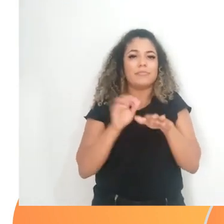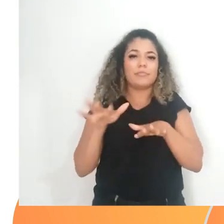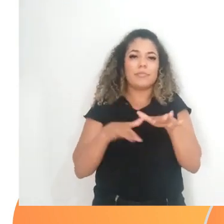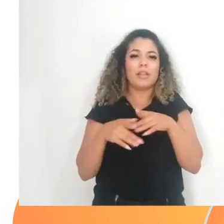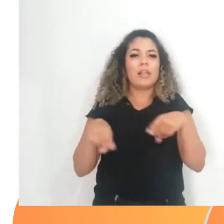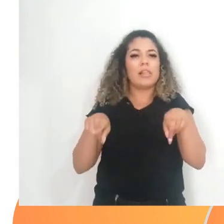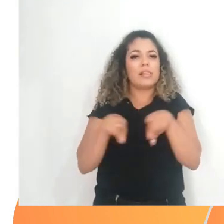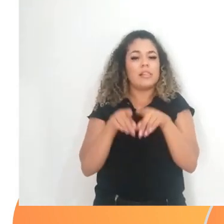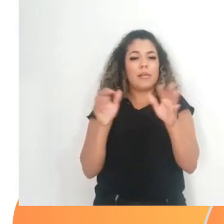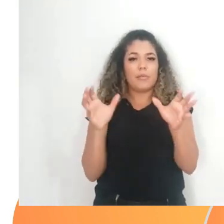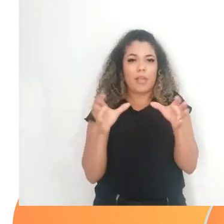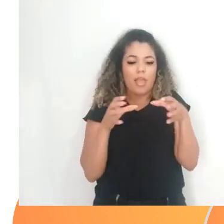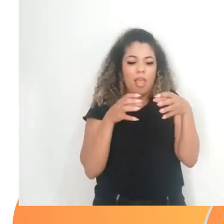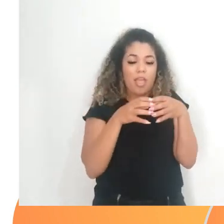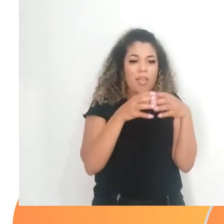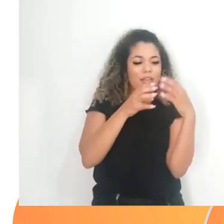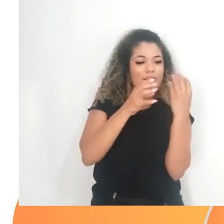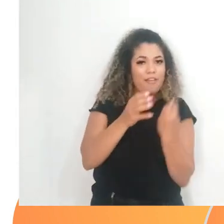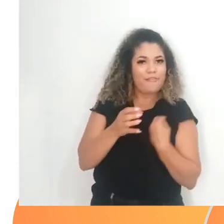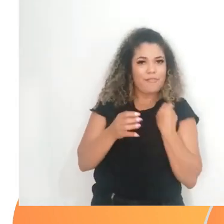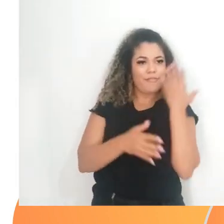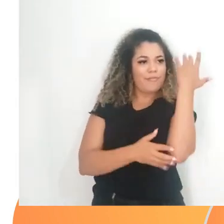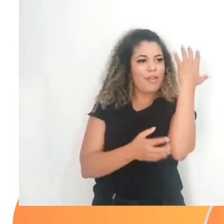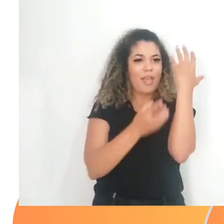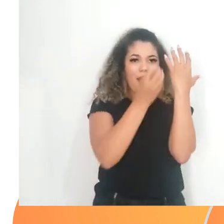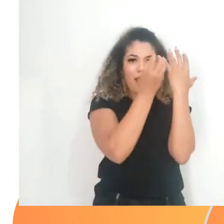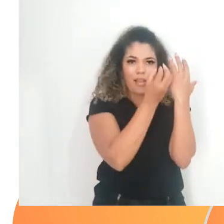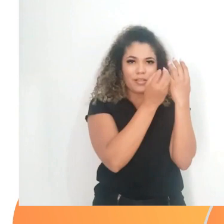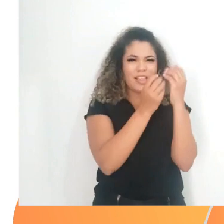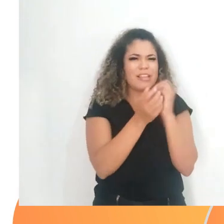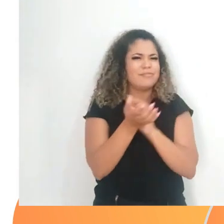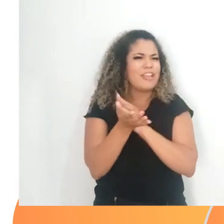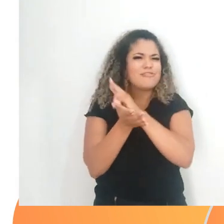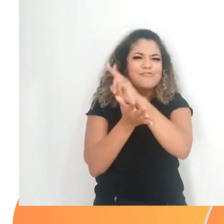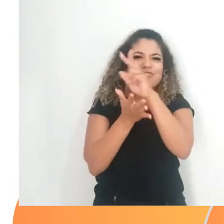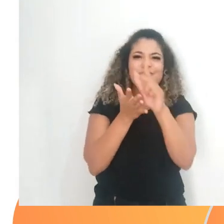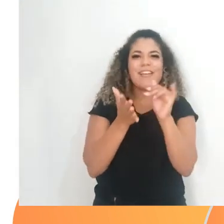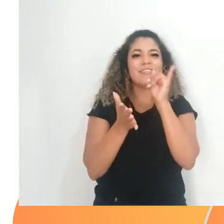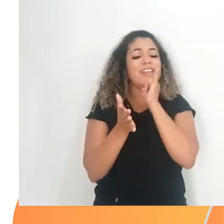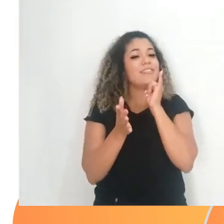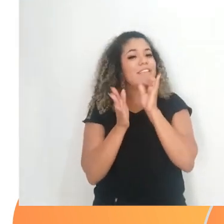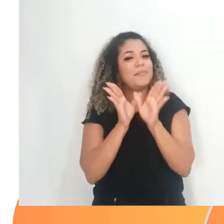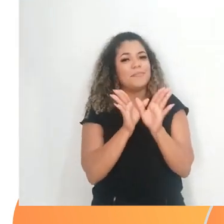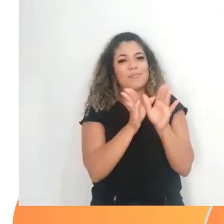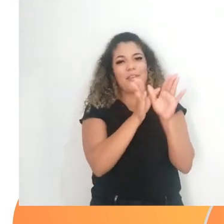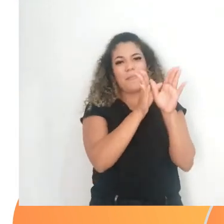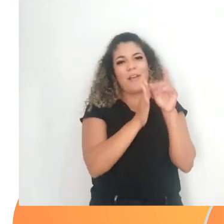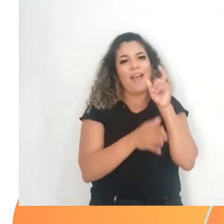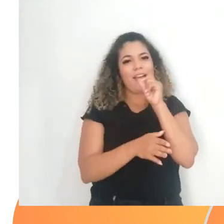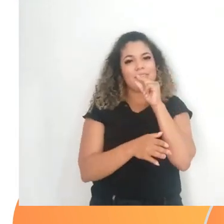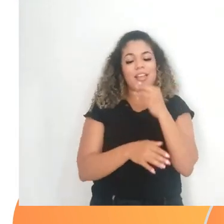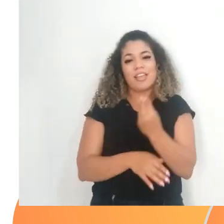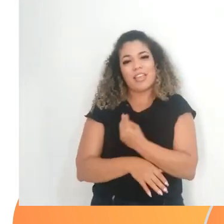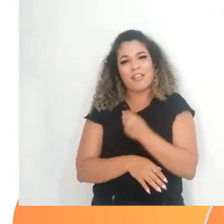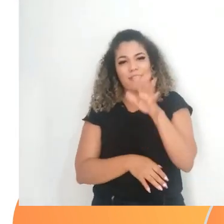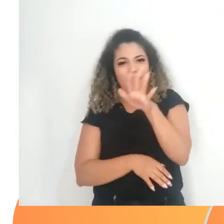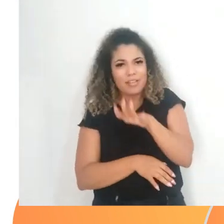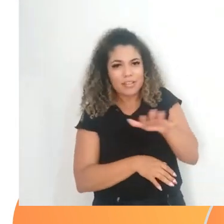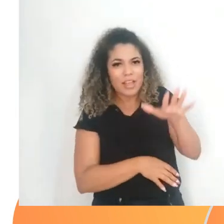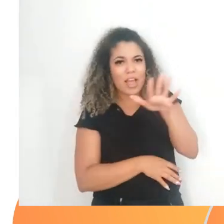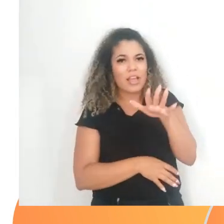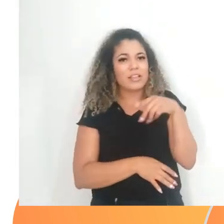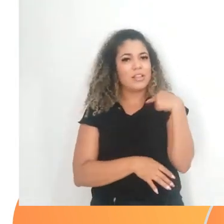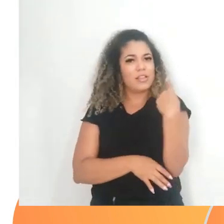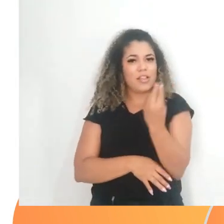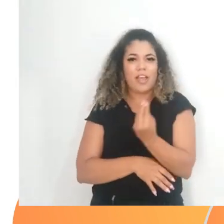e se aninharem entre as árvores. E nós temos vários exemplos de pássaros que vivem tanto na região